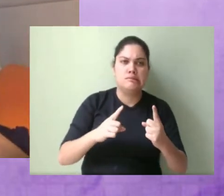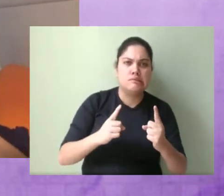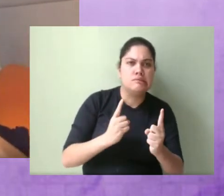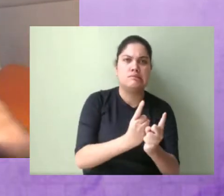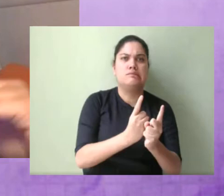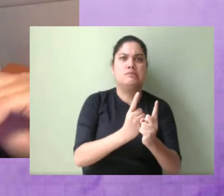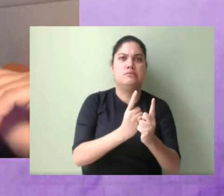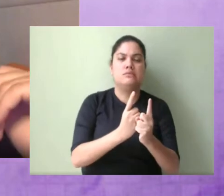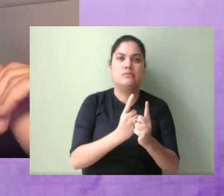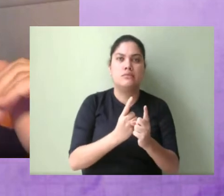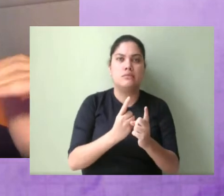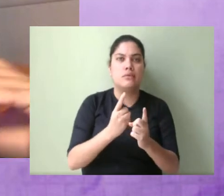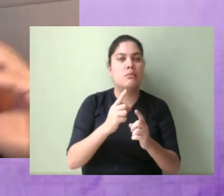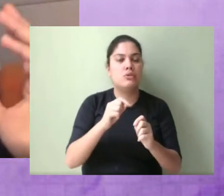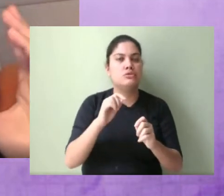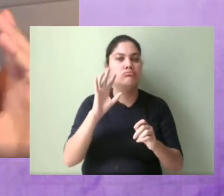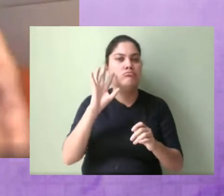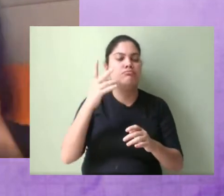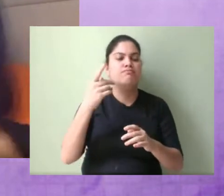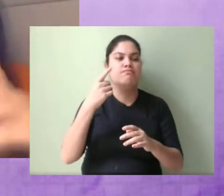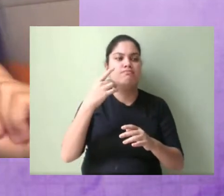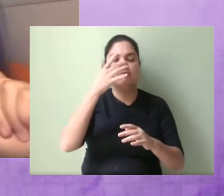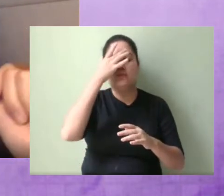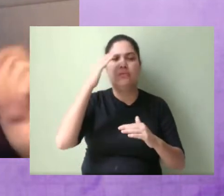um assovio, desde uma